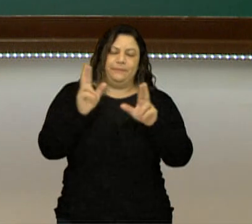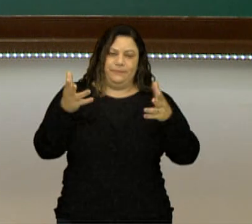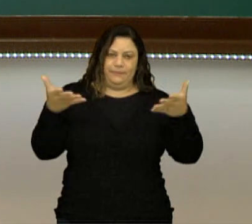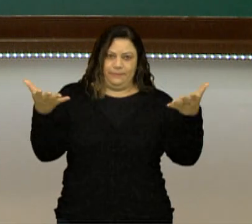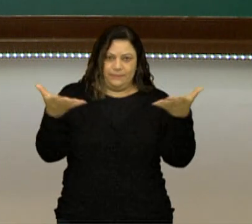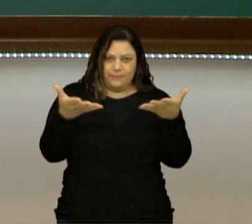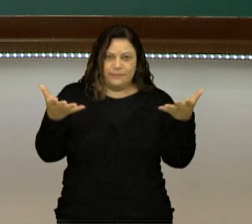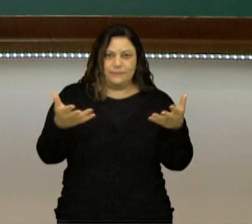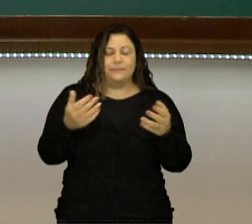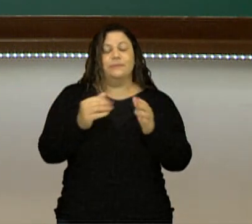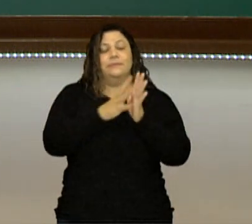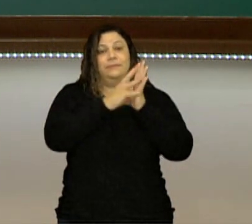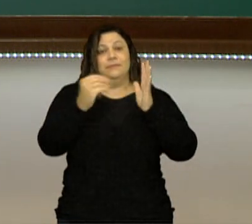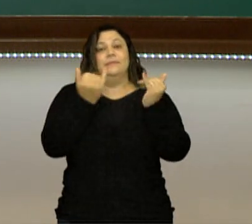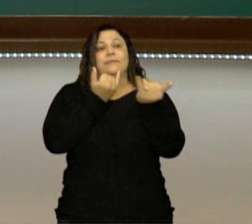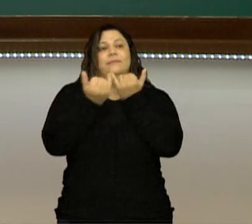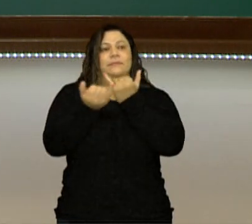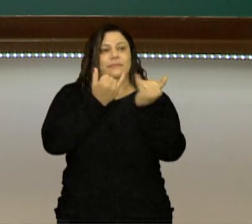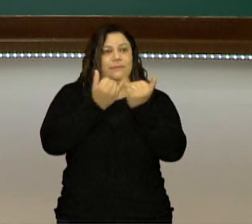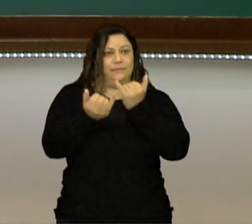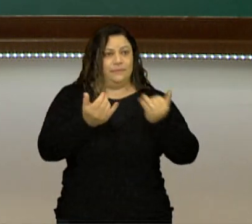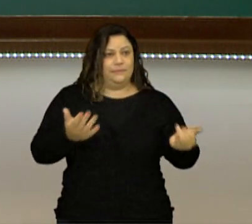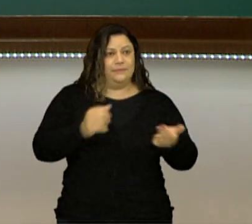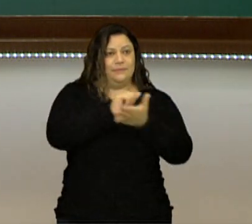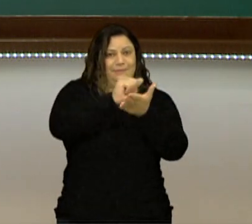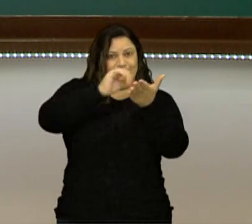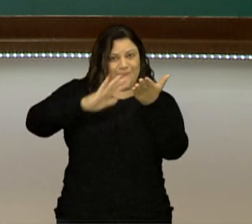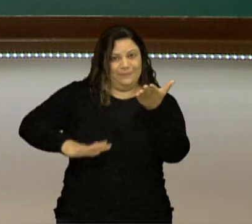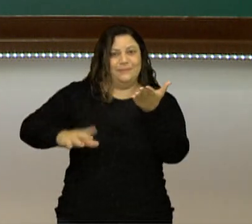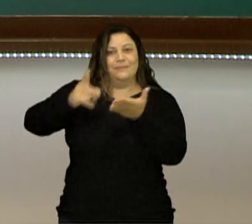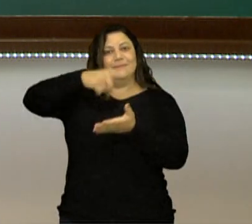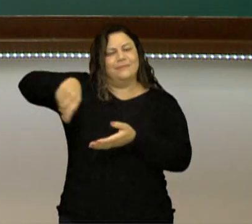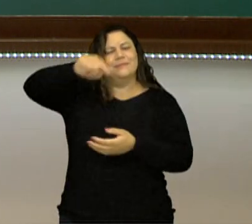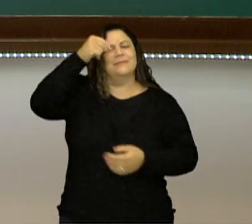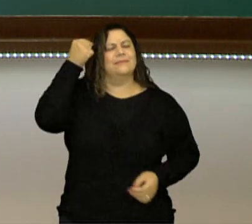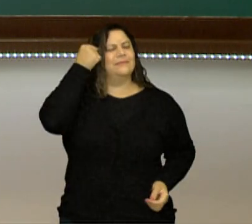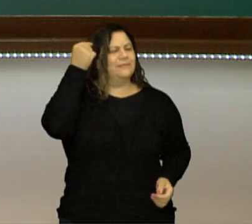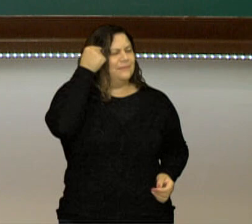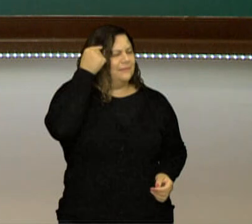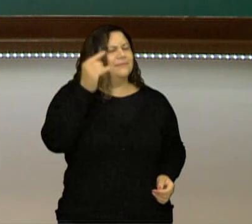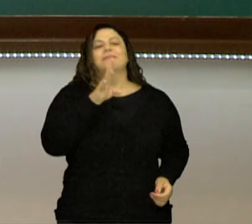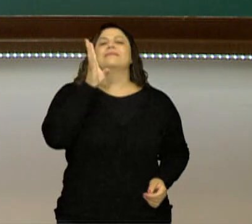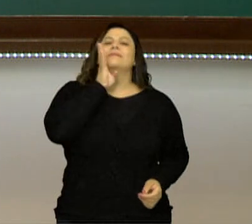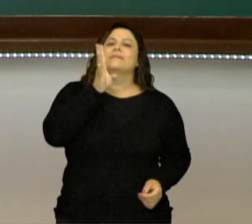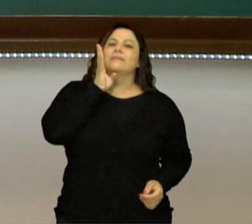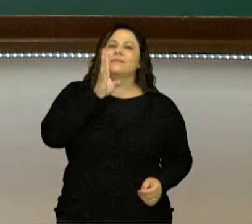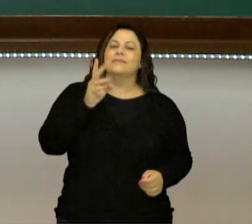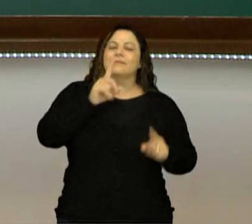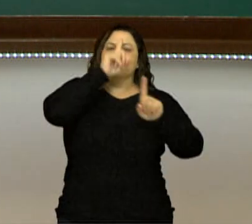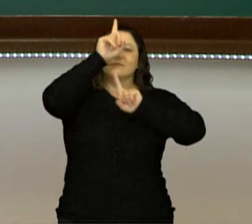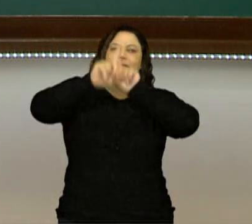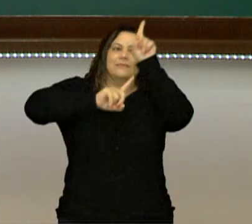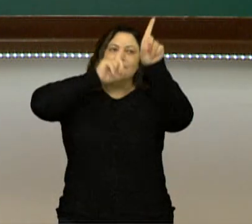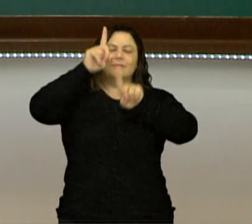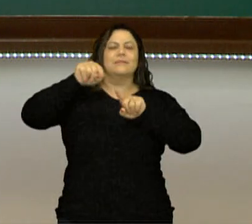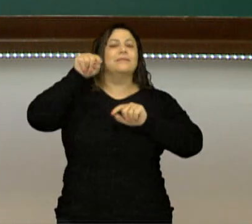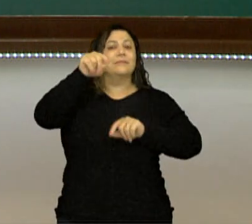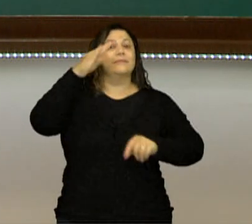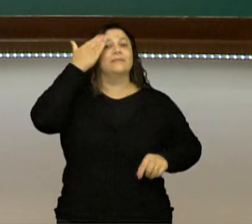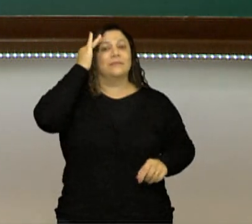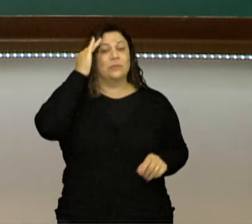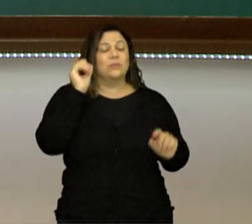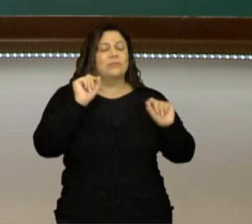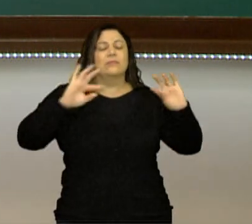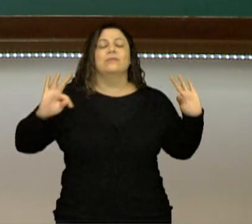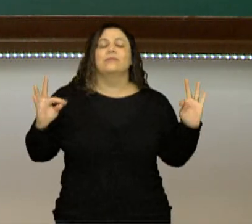da semelhança, até relativamente grande. Vamos a essa atividade, para você pensar um pouquinho, gente, é bem bacana essa ideia aqui, você já vai entender tudo